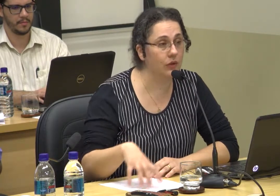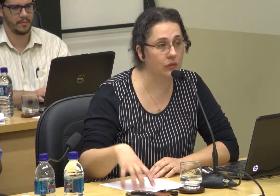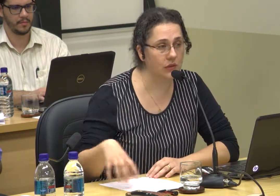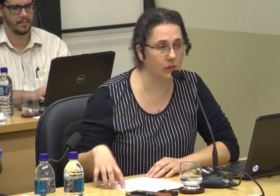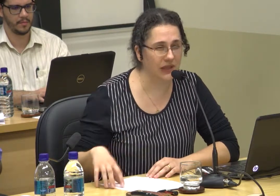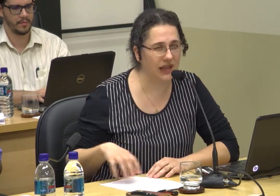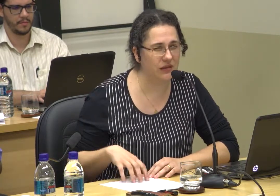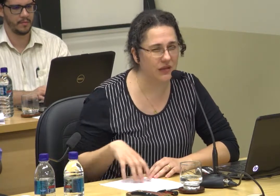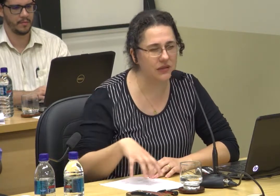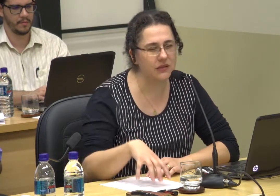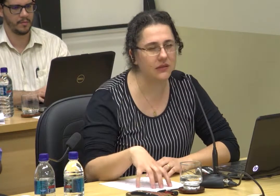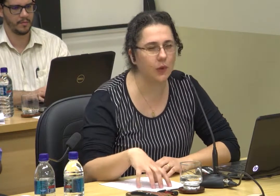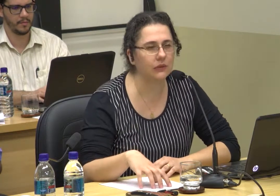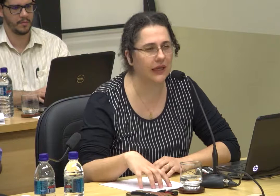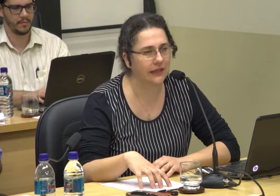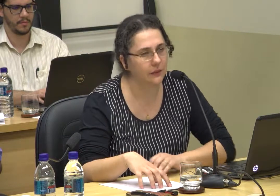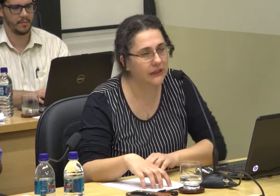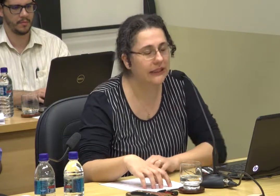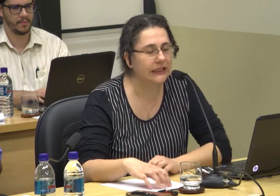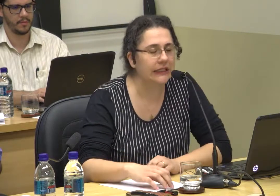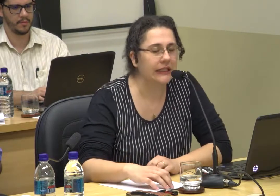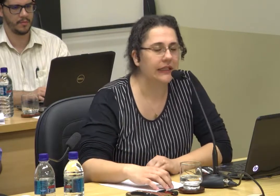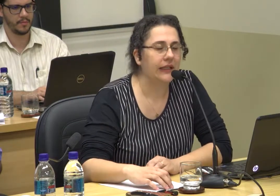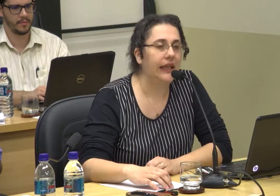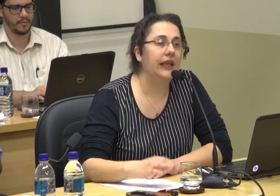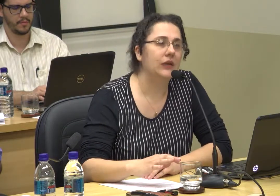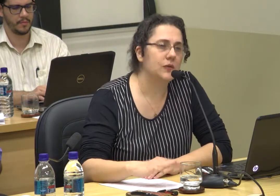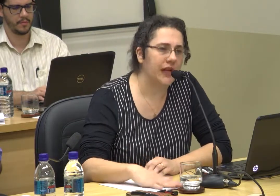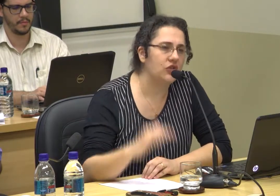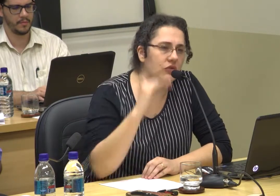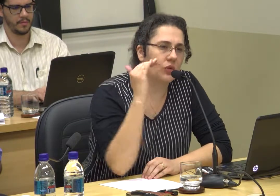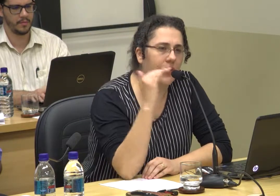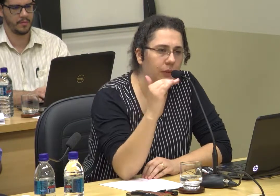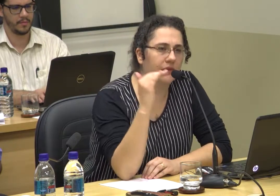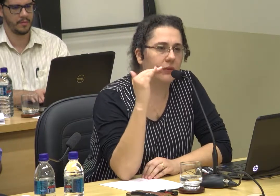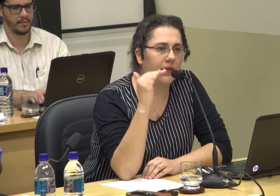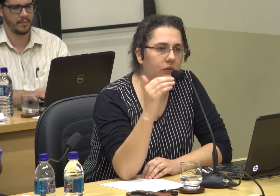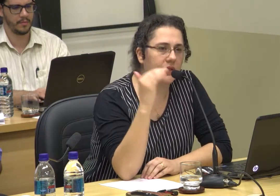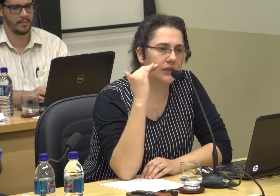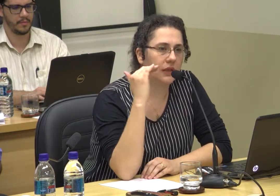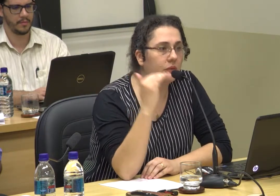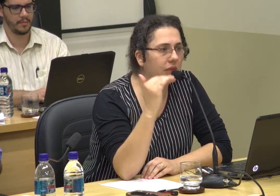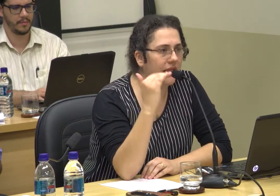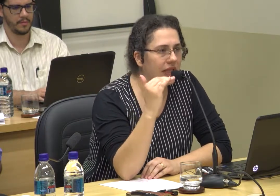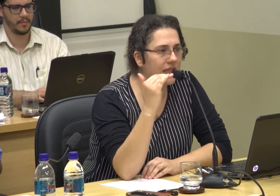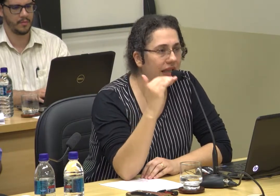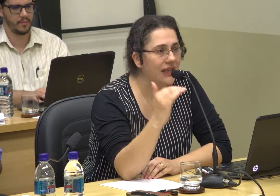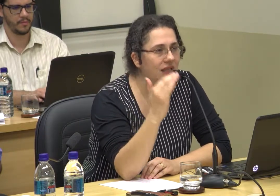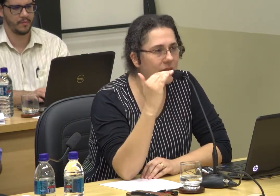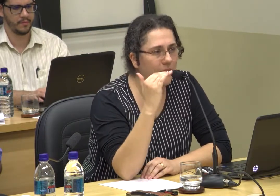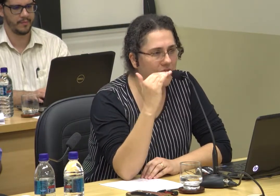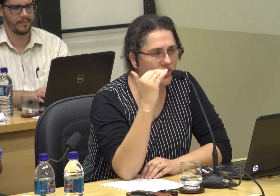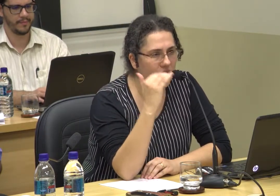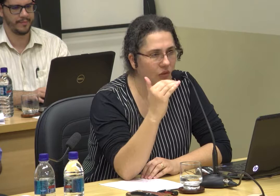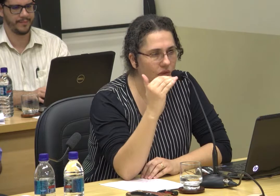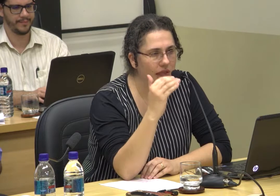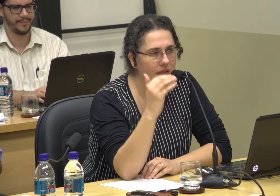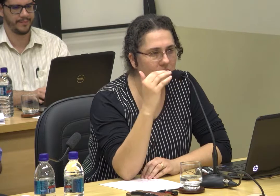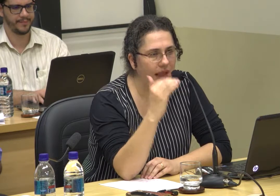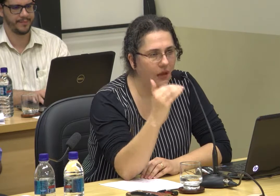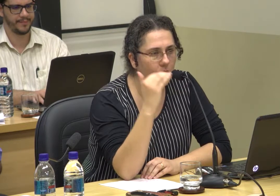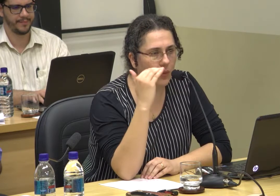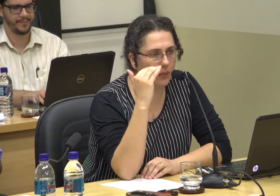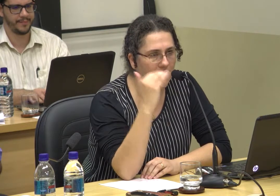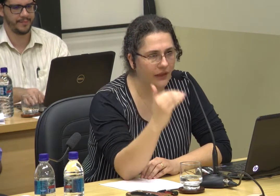alguns produtos imobiliários eles despontaram. E os predinhos de 4 pavimentos eles são um deles. E esses predinhos